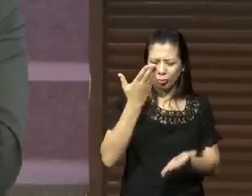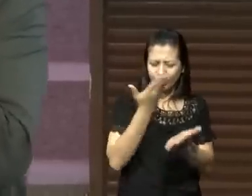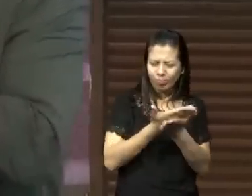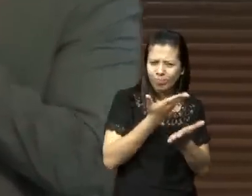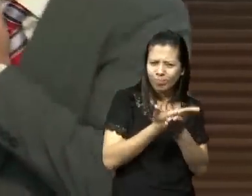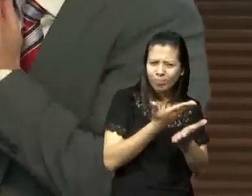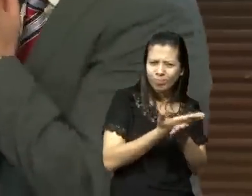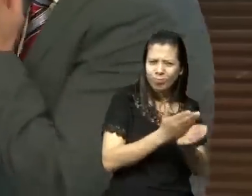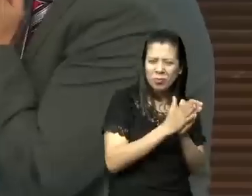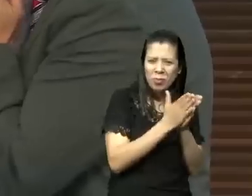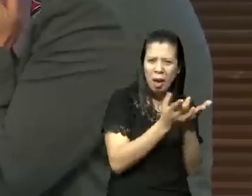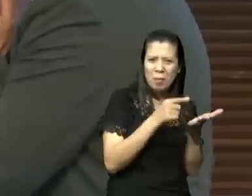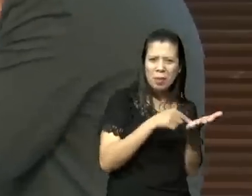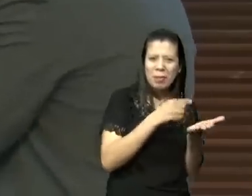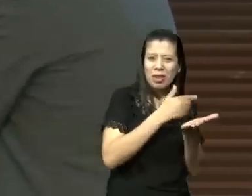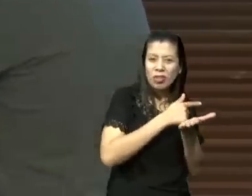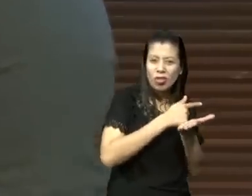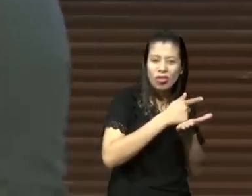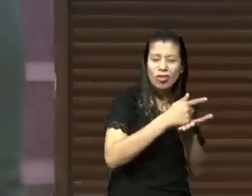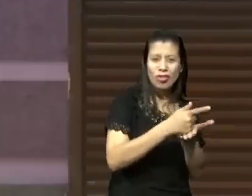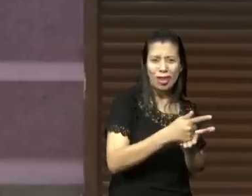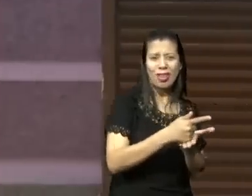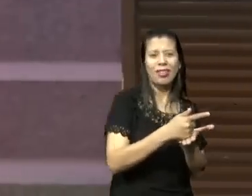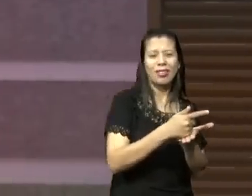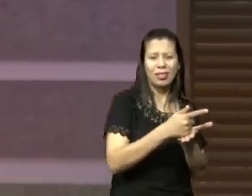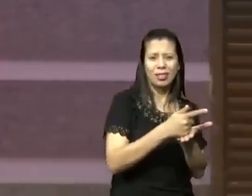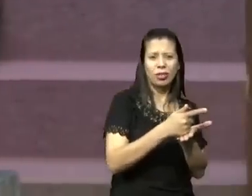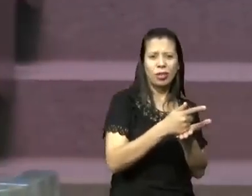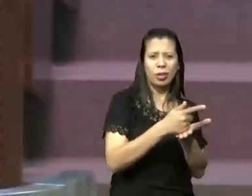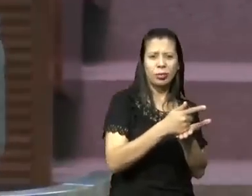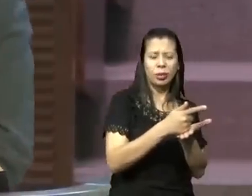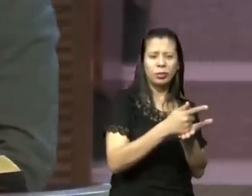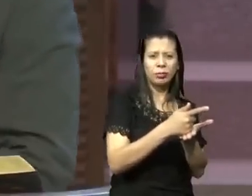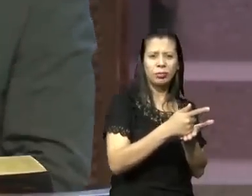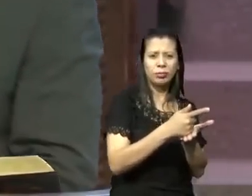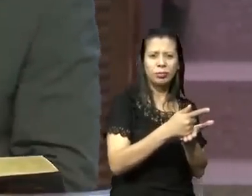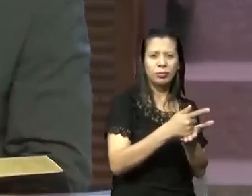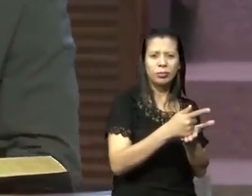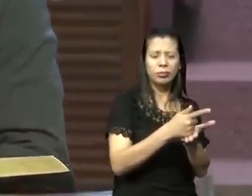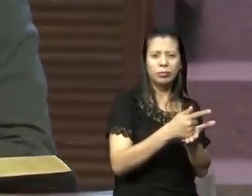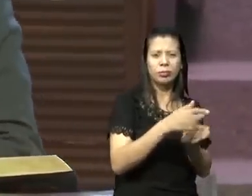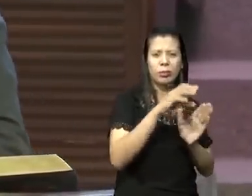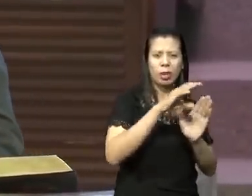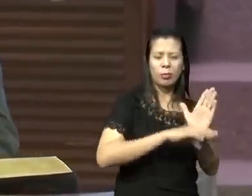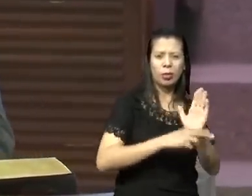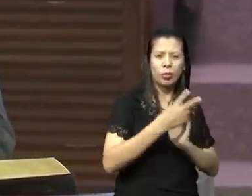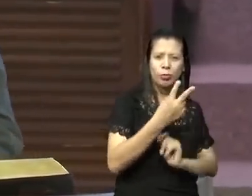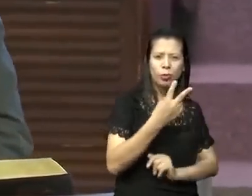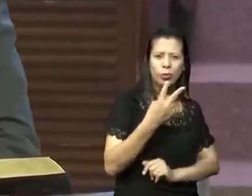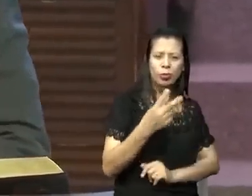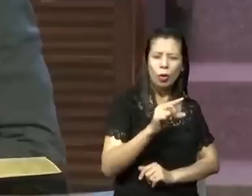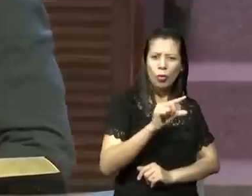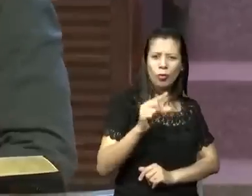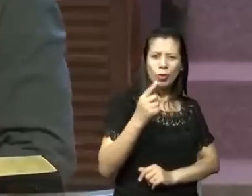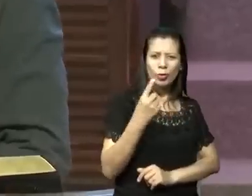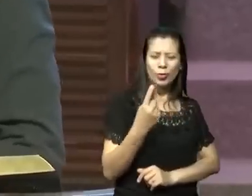22 verso 1 isso aqui é muito interessante eu preciso falar com calma